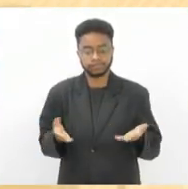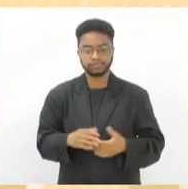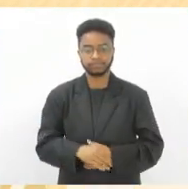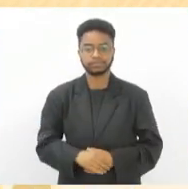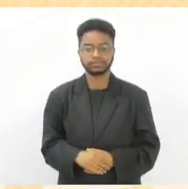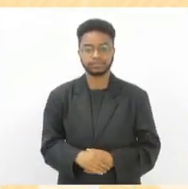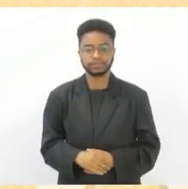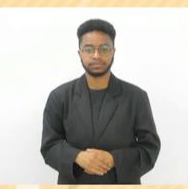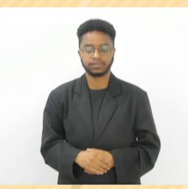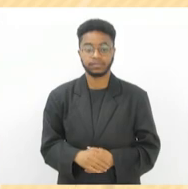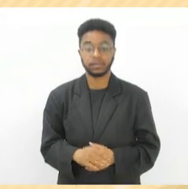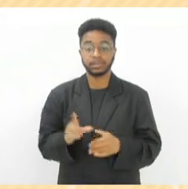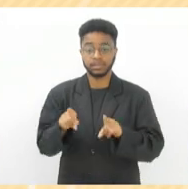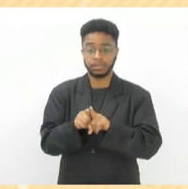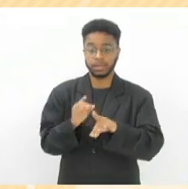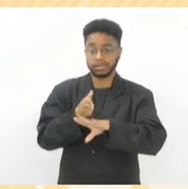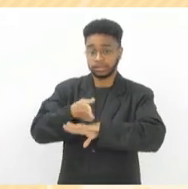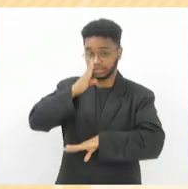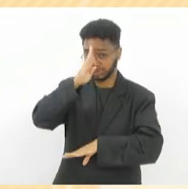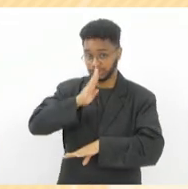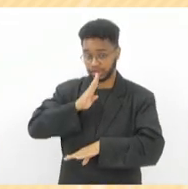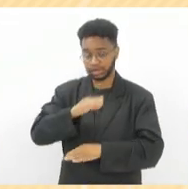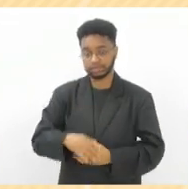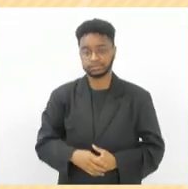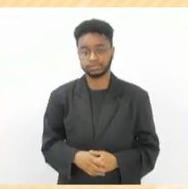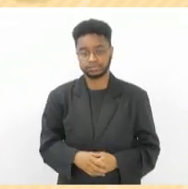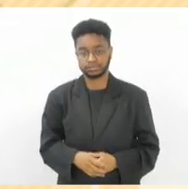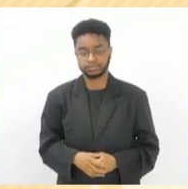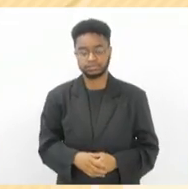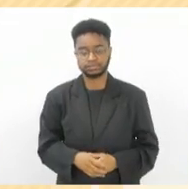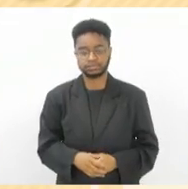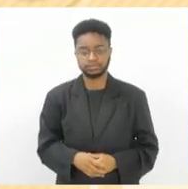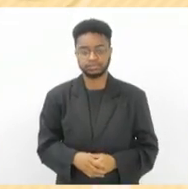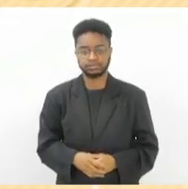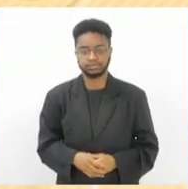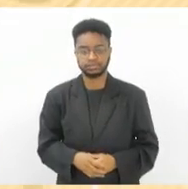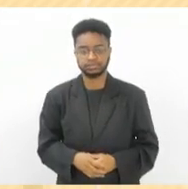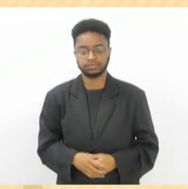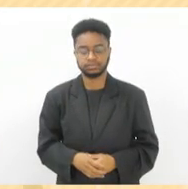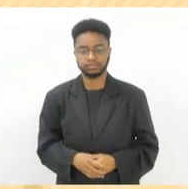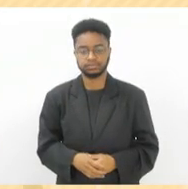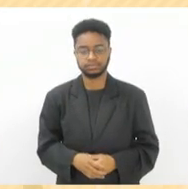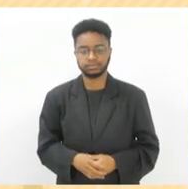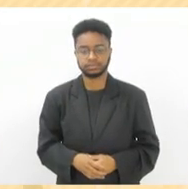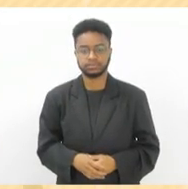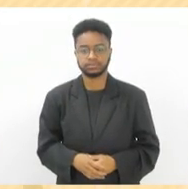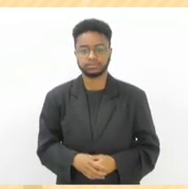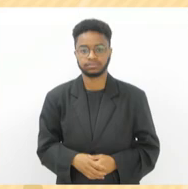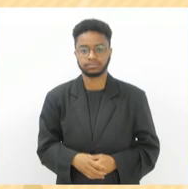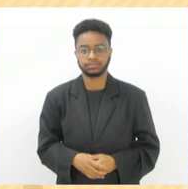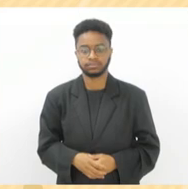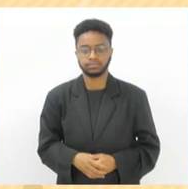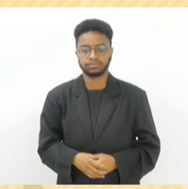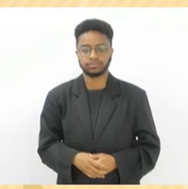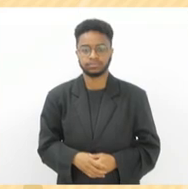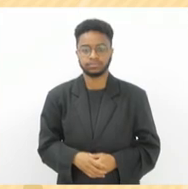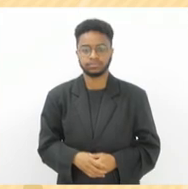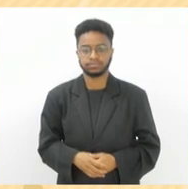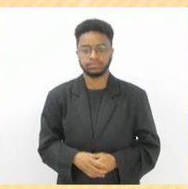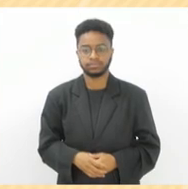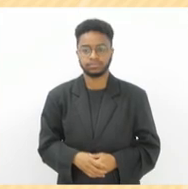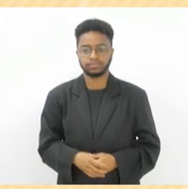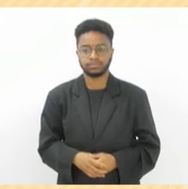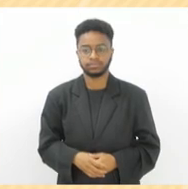Porto. A entrada é gratuita. São segredos que o sertanejo sabe e não teve o prazer